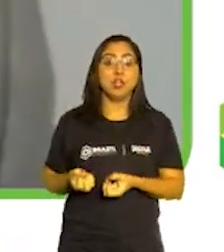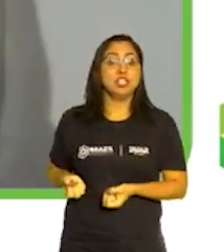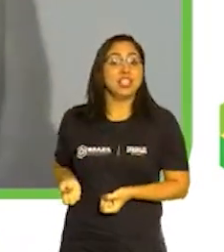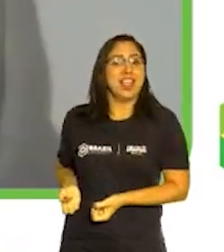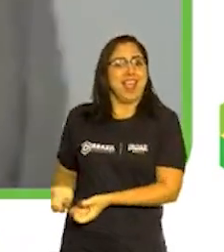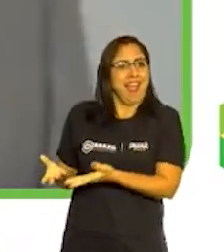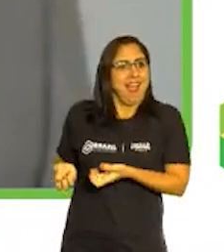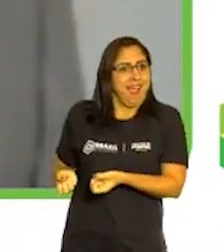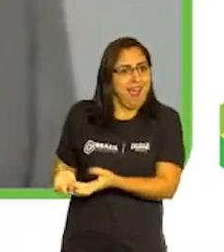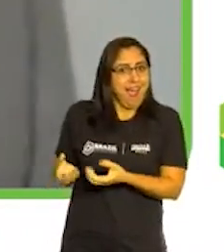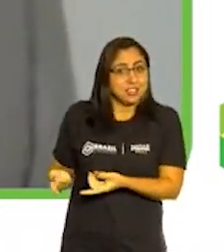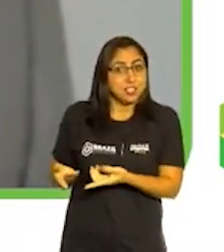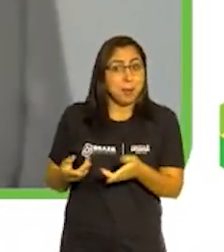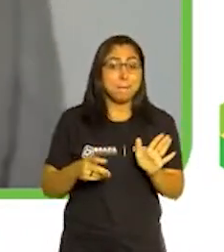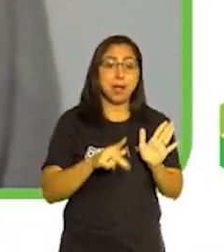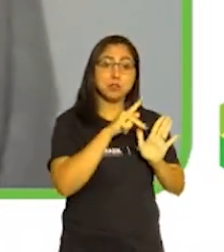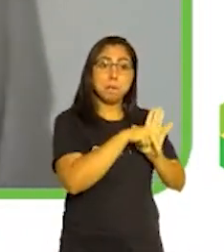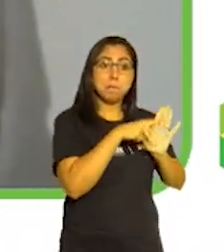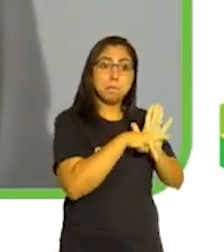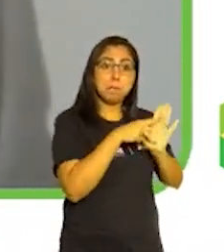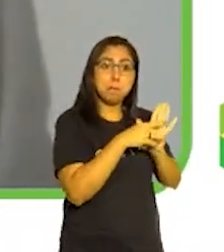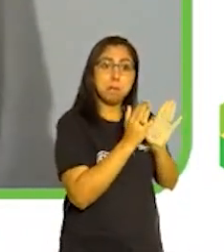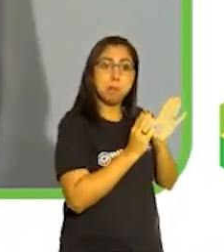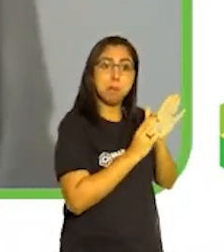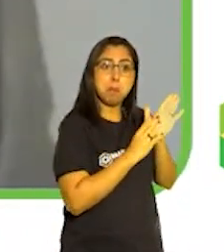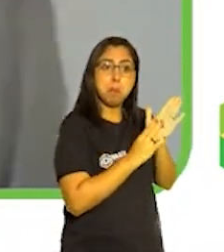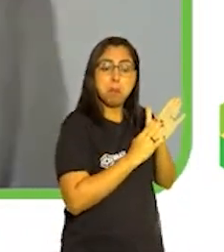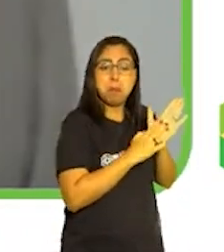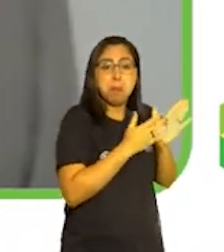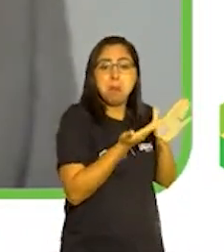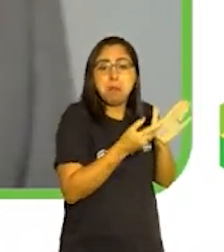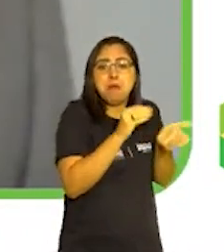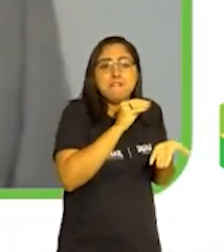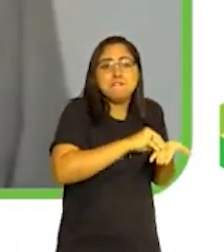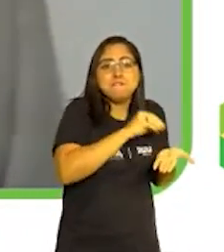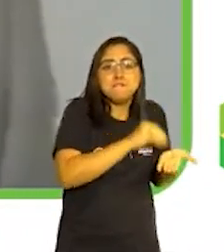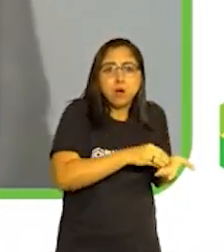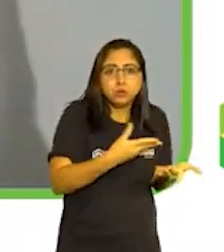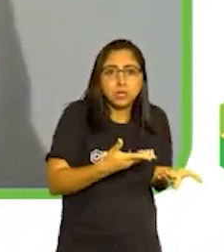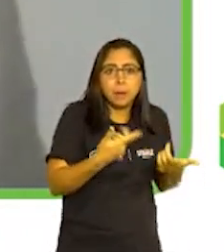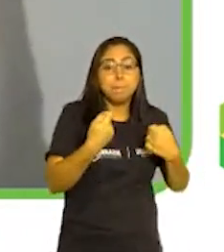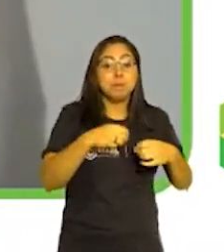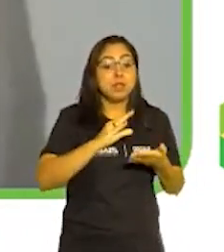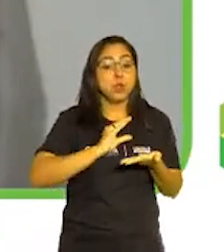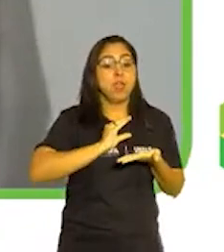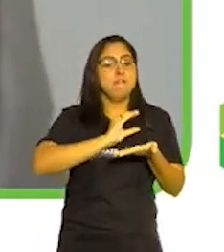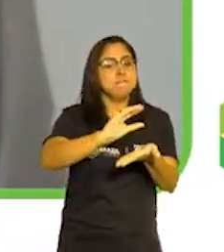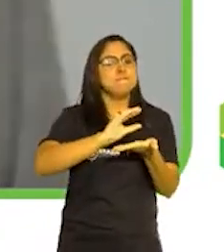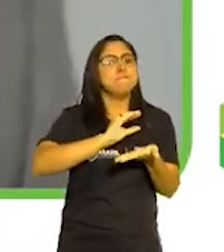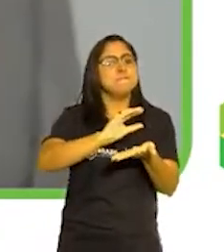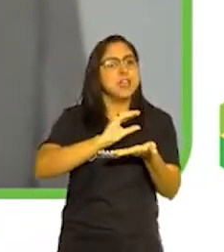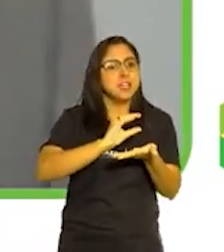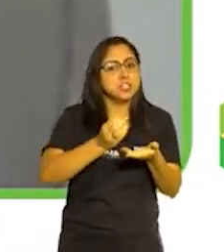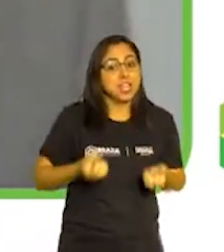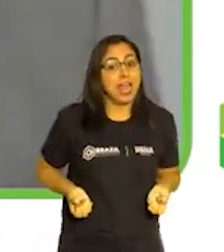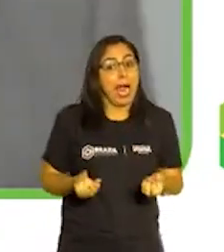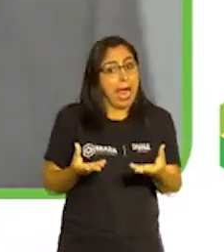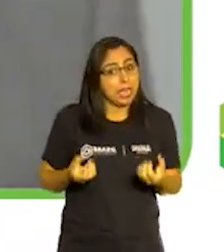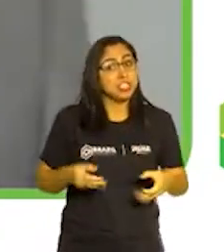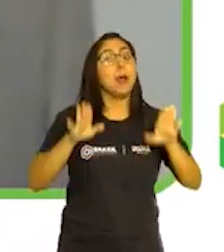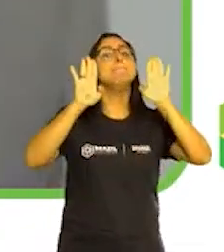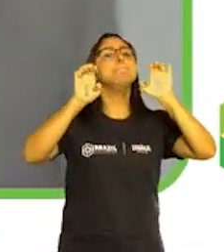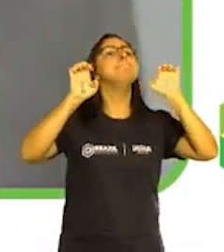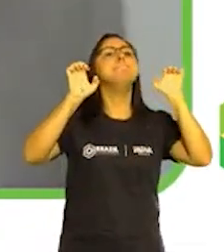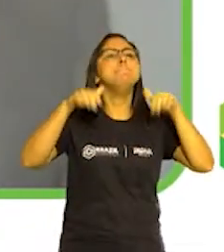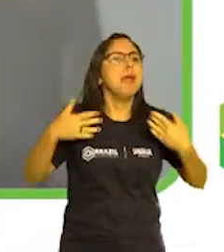sem ter nenhum projeto, sem estar gastando isso bem, e a área social é o maior exemplo disso,